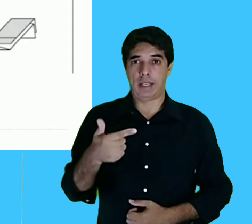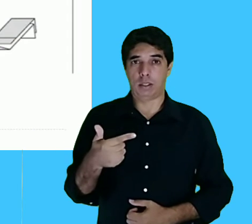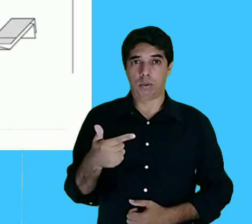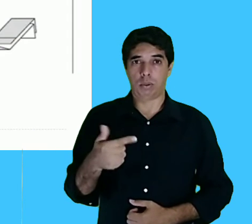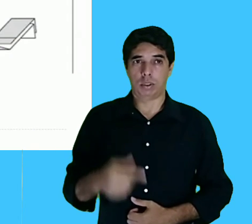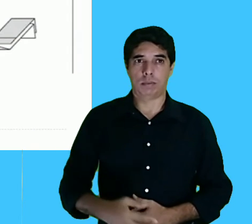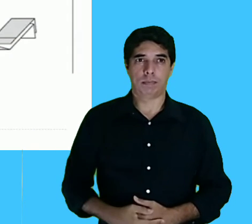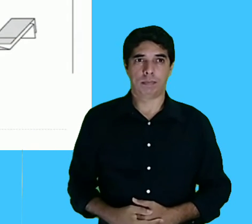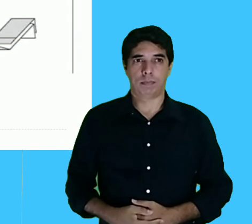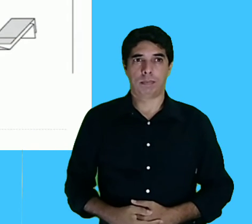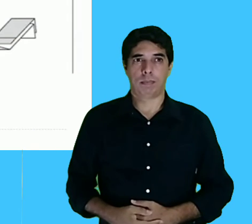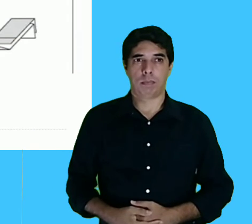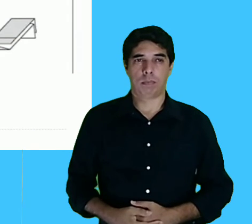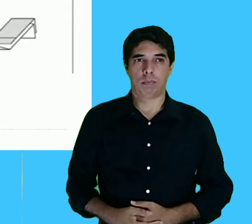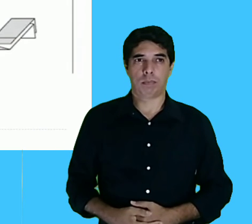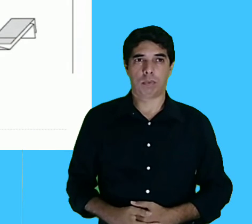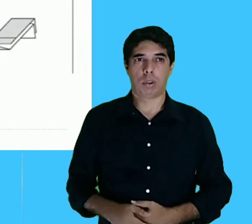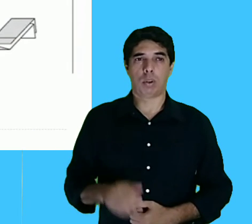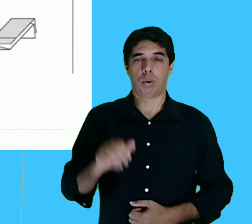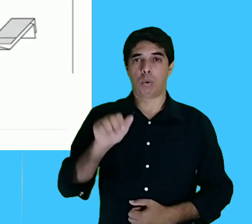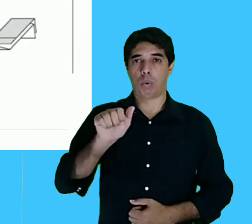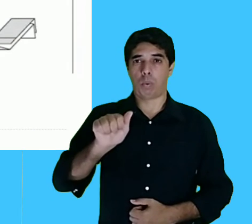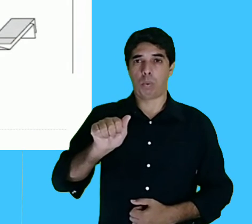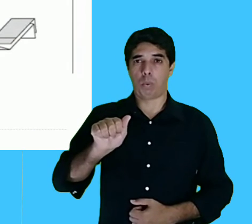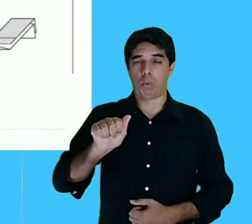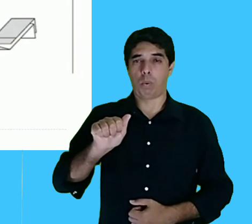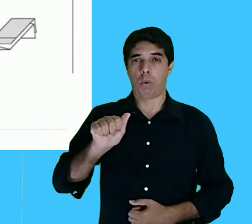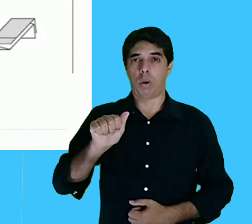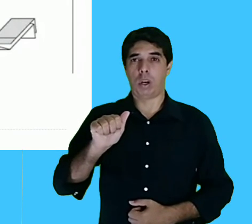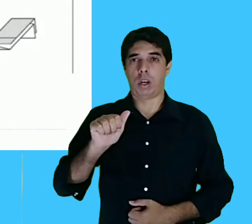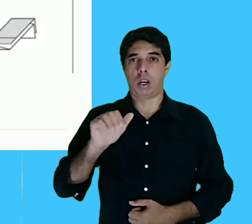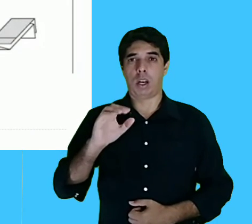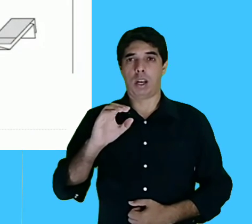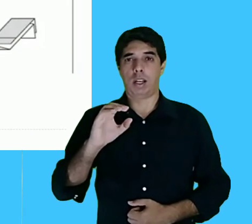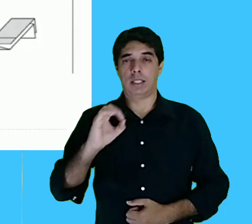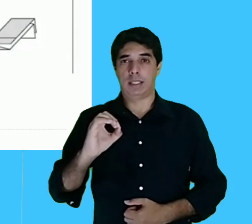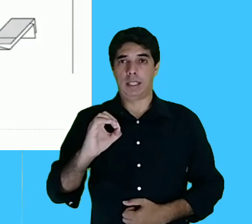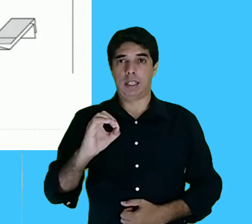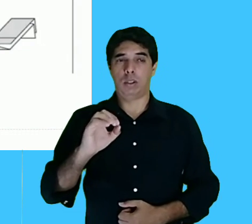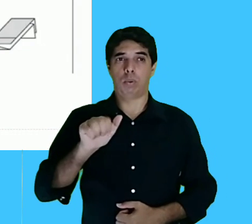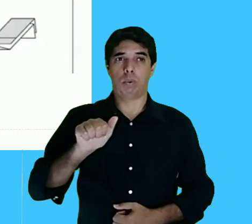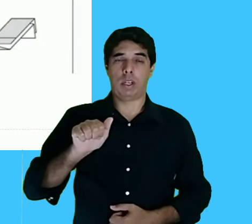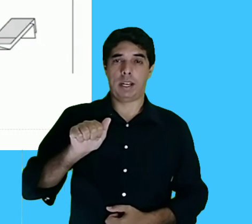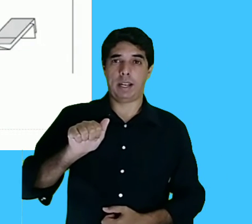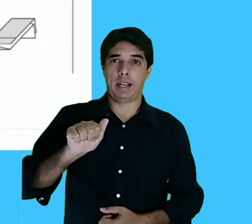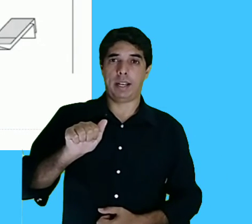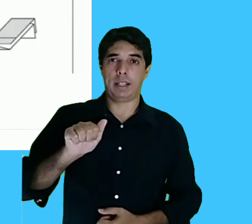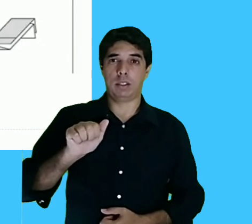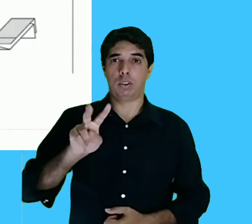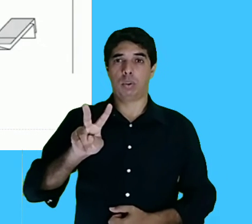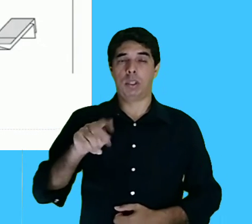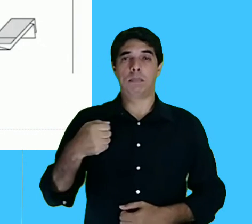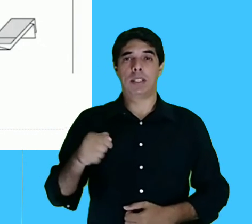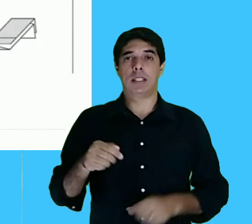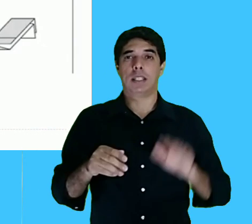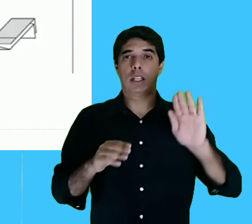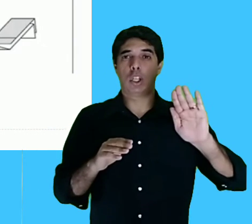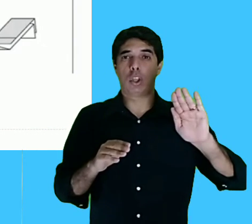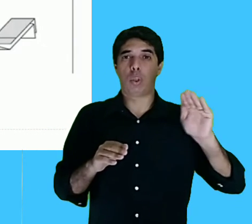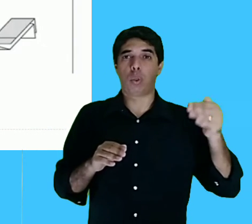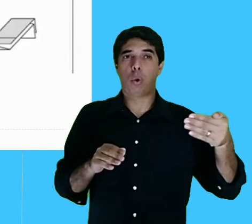superior aqui, esquerdo, ele é dobrado para trás, certo? Porque como essa parte aqui ela vai ser